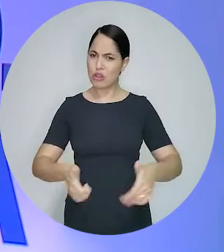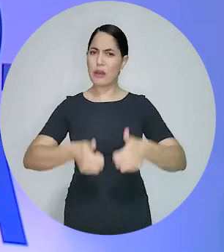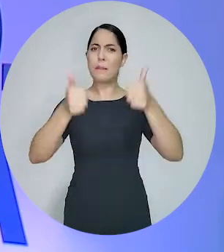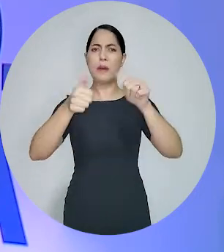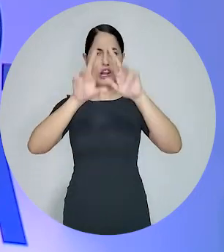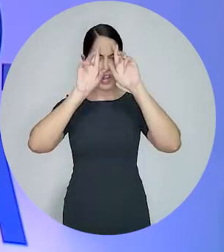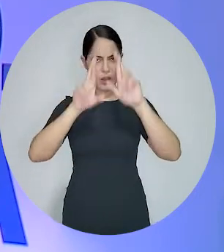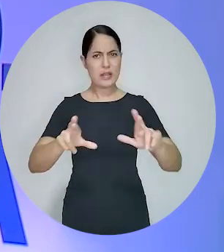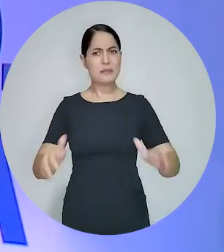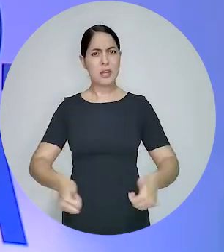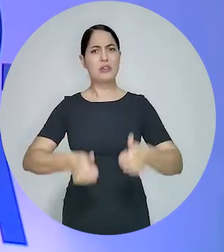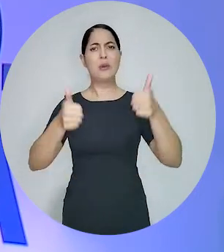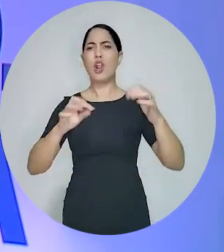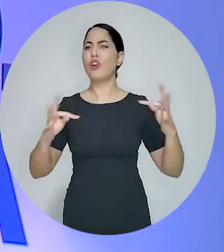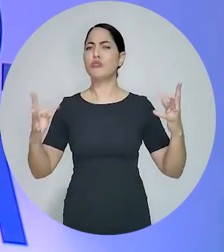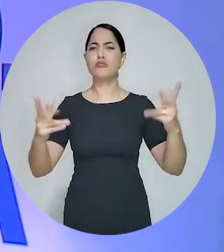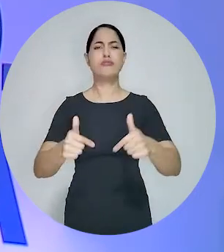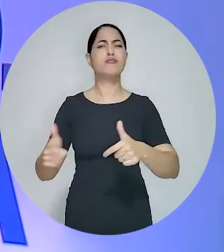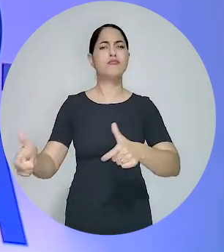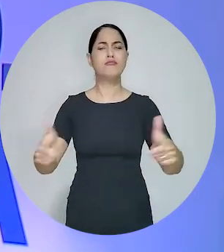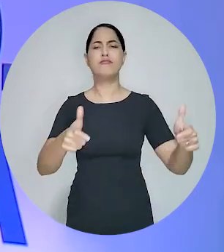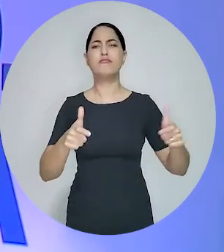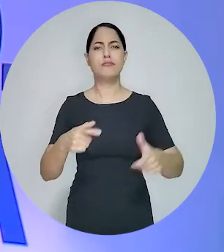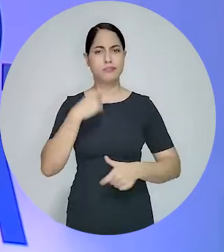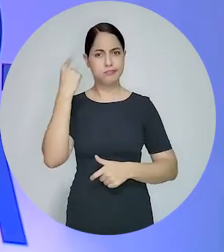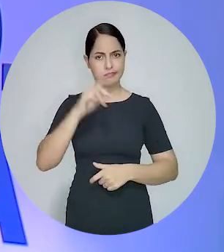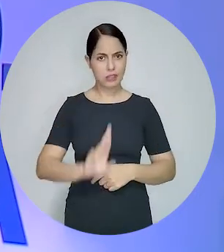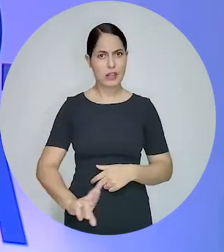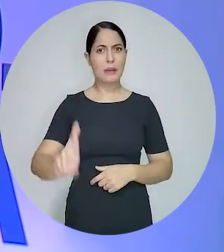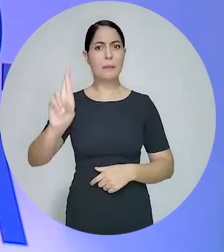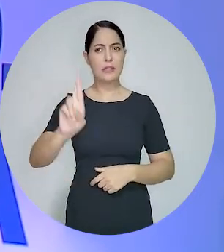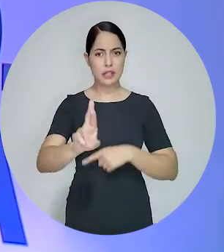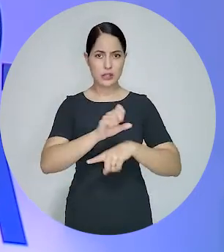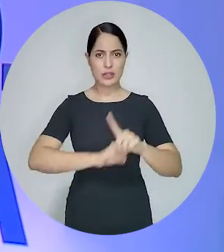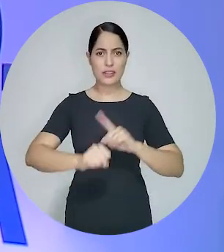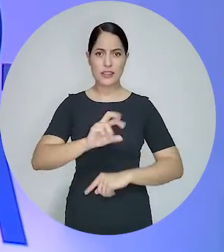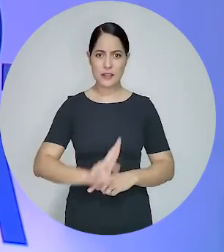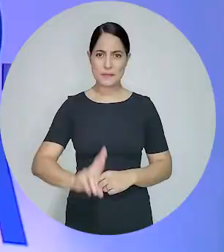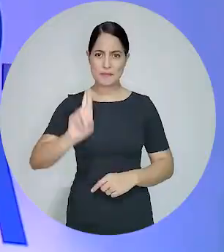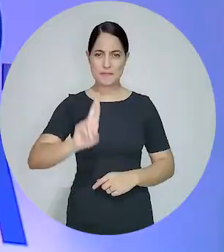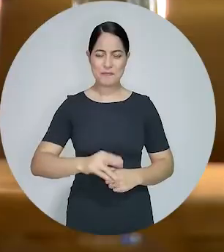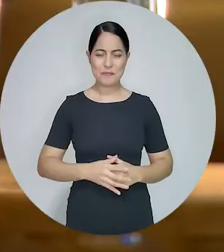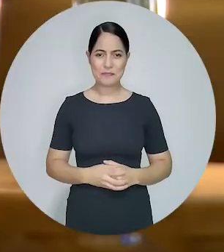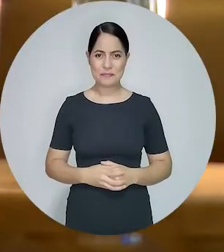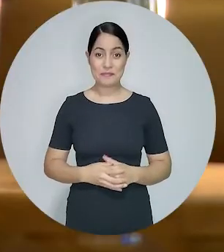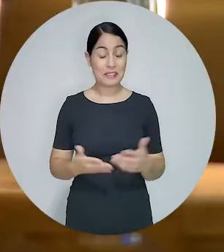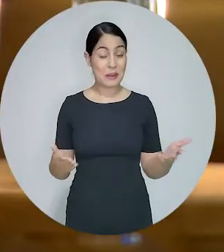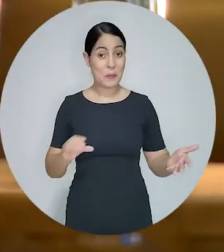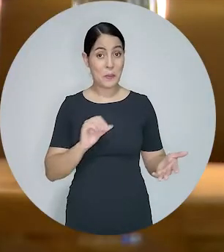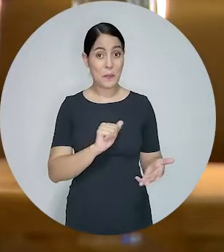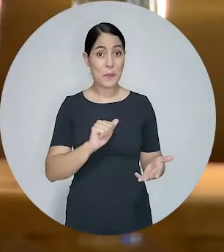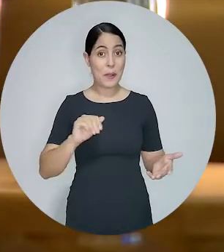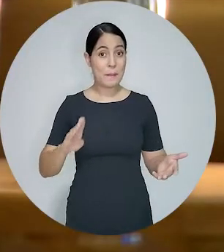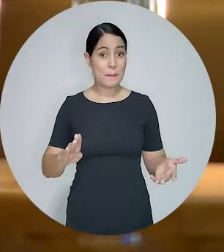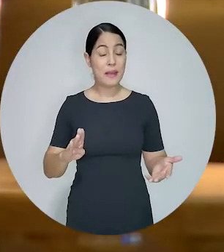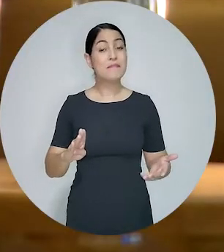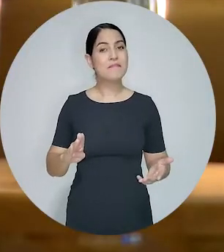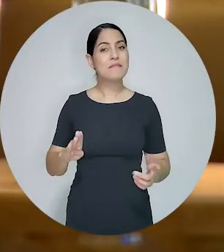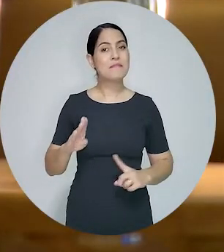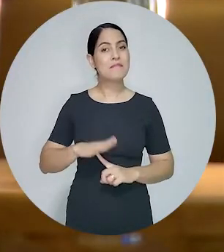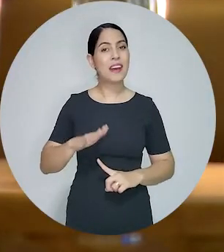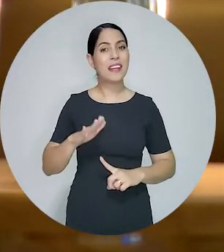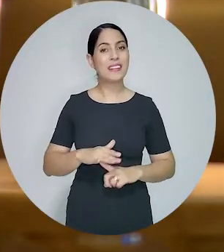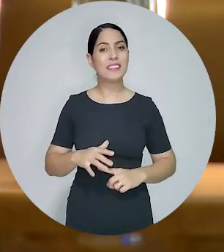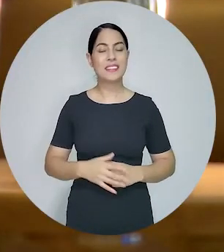mais edificada, mais respeitada, que bem represente a advocacia e que bem represente a sociedade. A nova diretoria da OAB